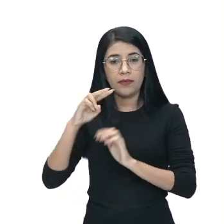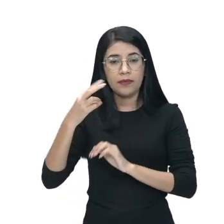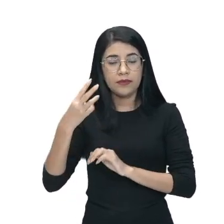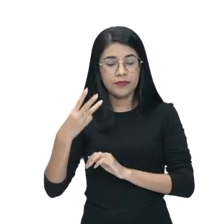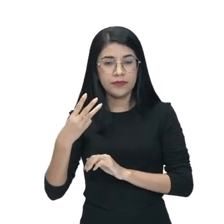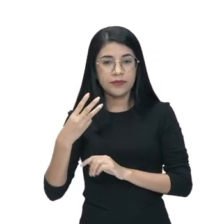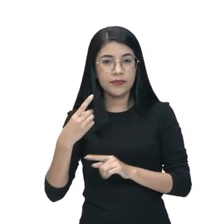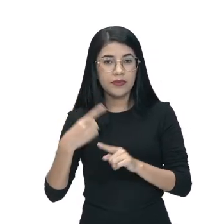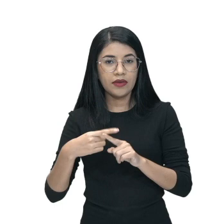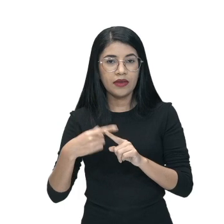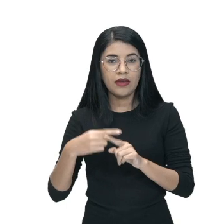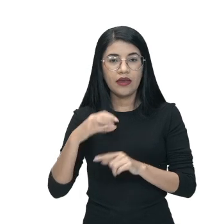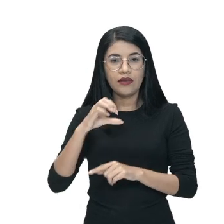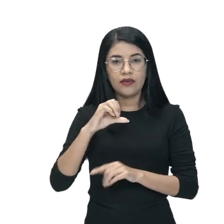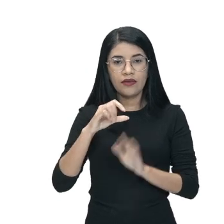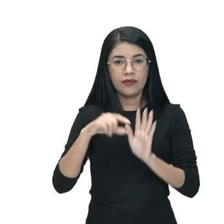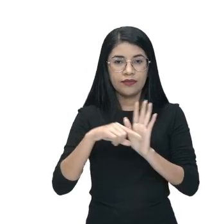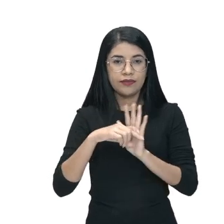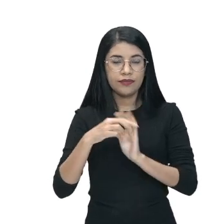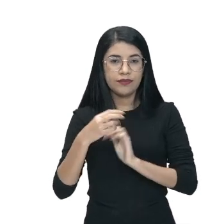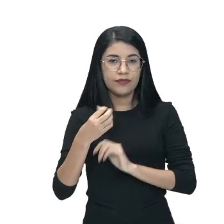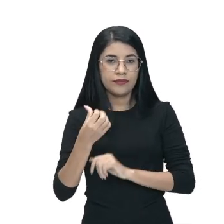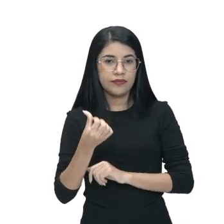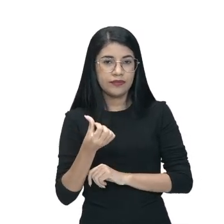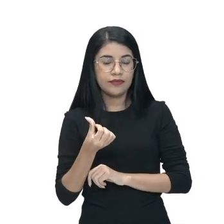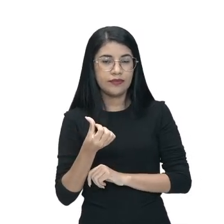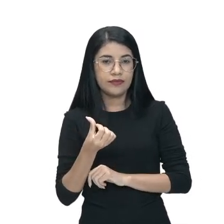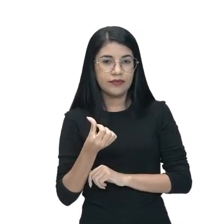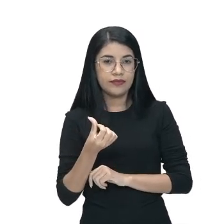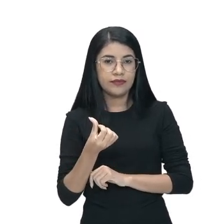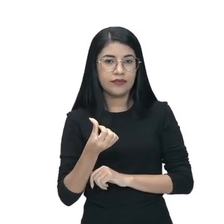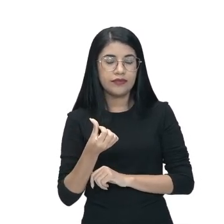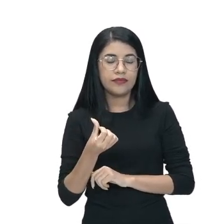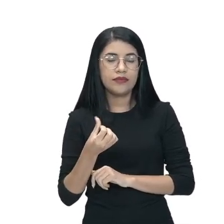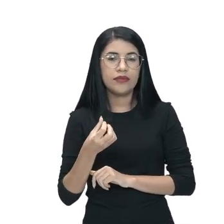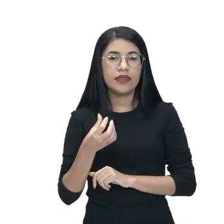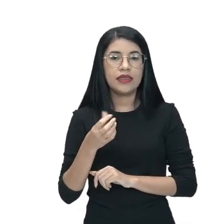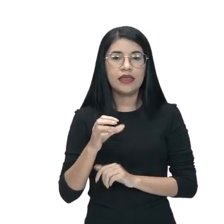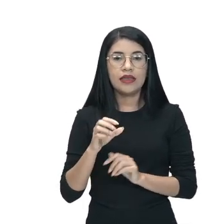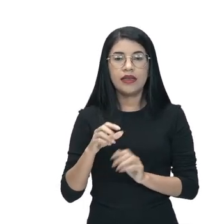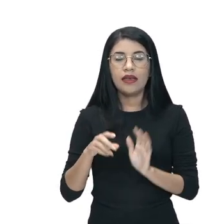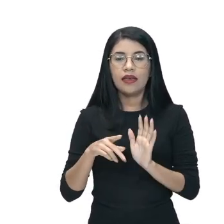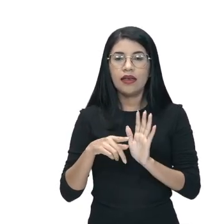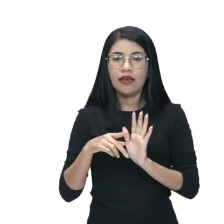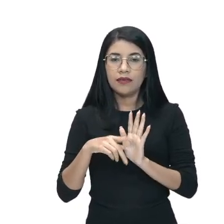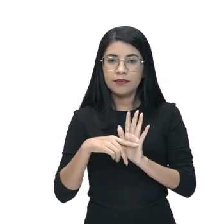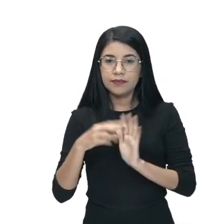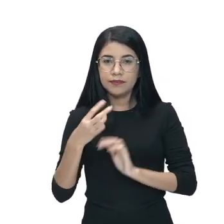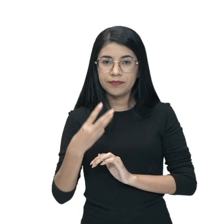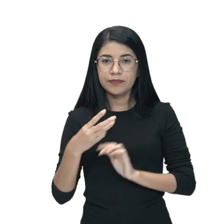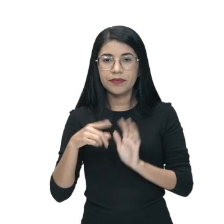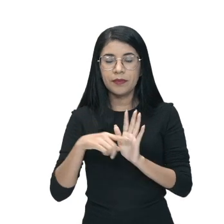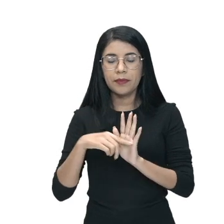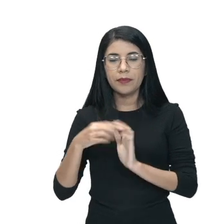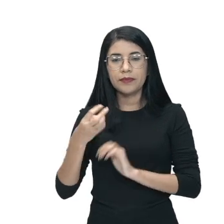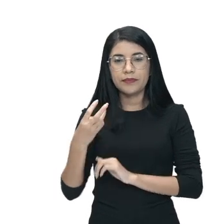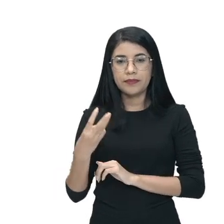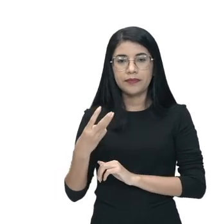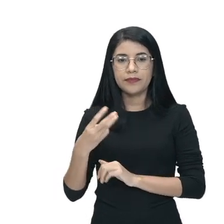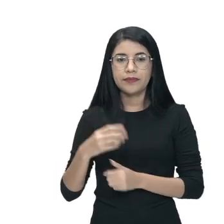ó, 9 menos 3 é 3, 3 menos 6 é menos 3, tá? Muito cuidado.